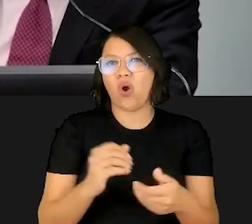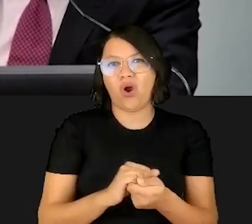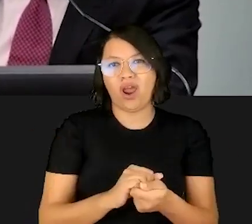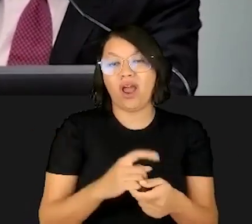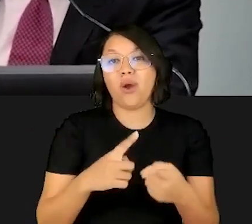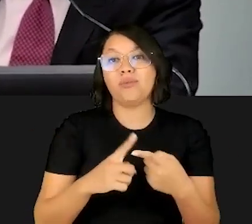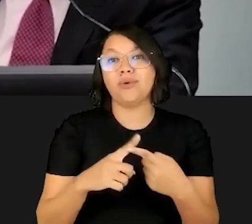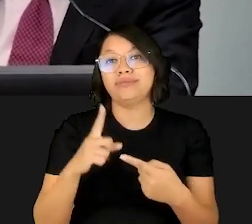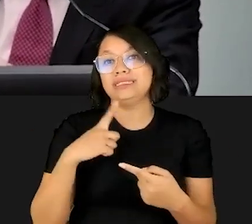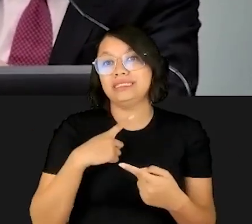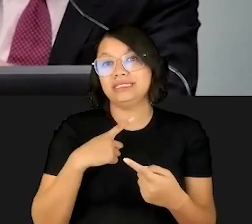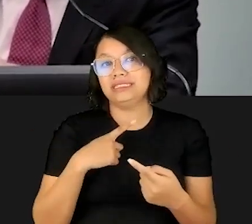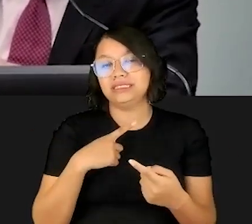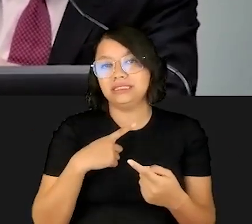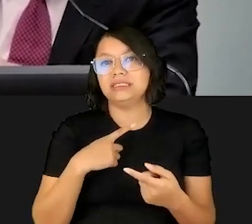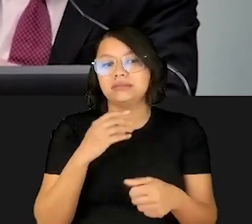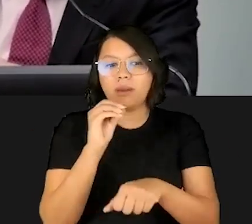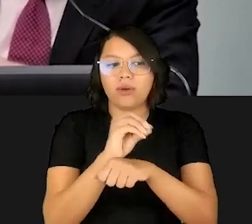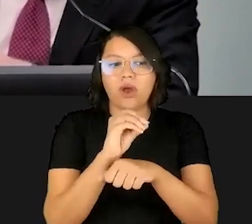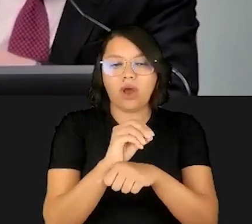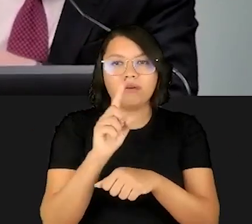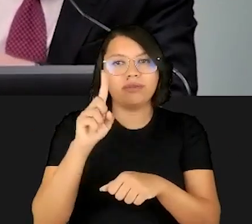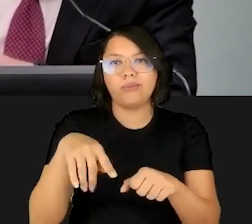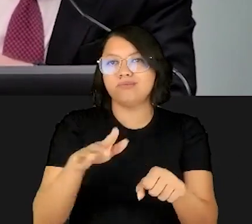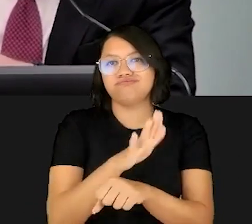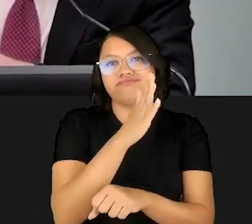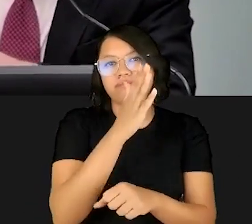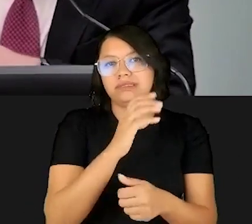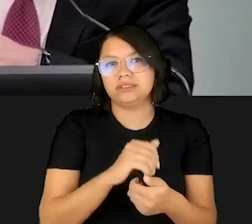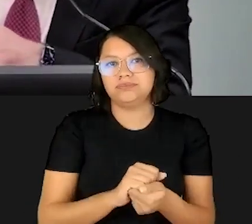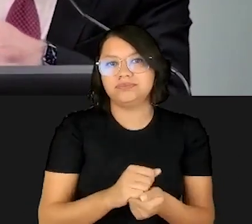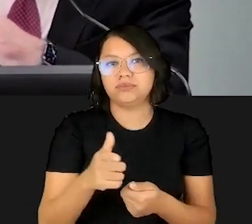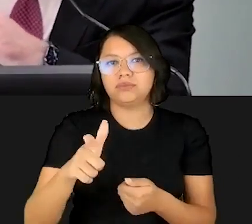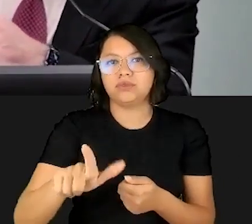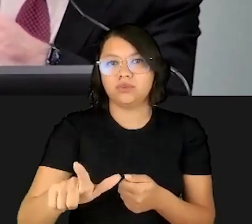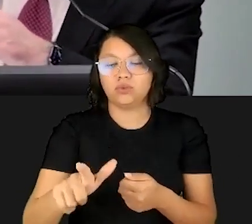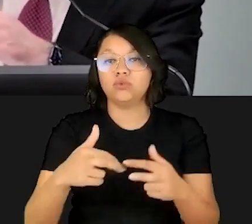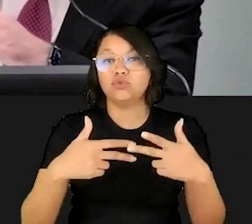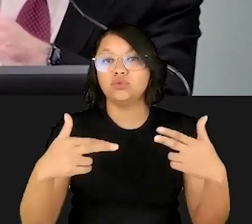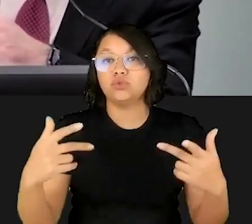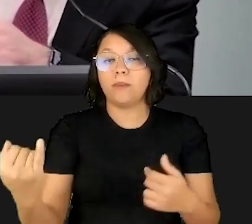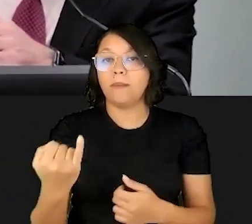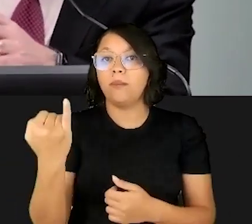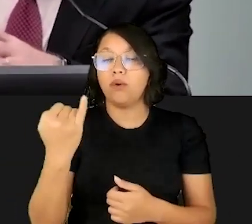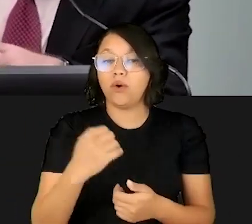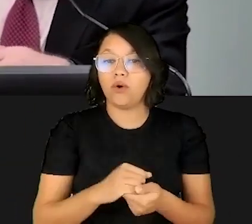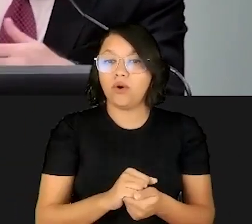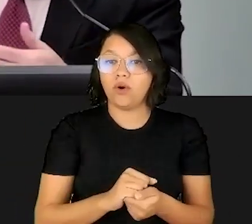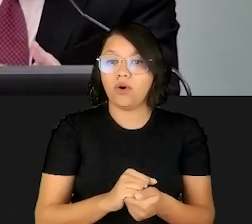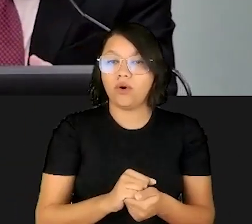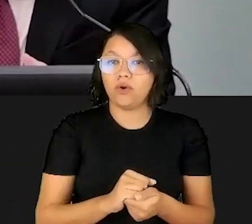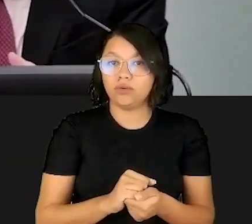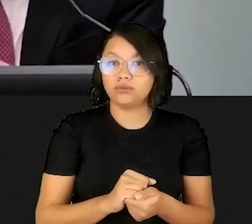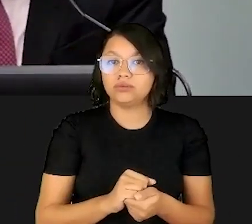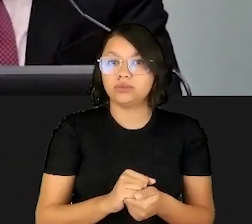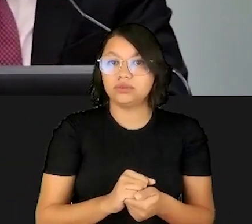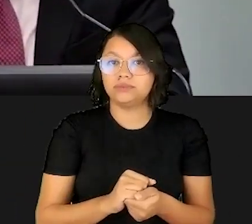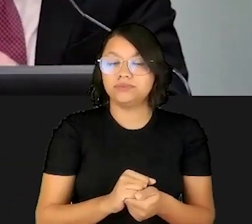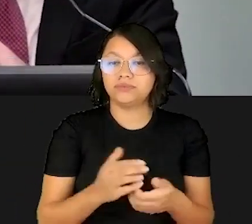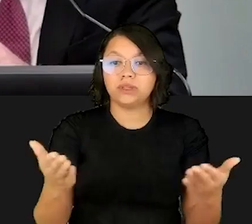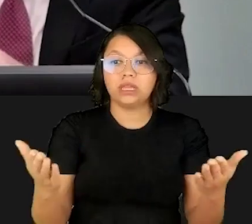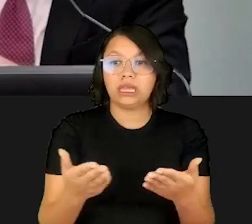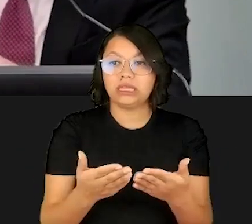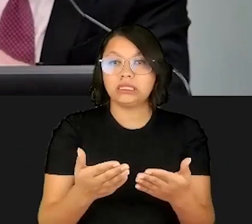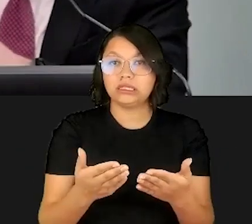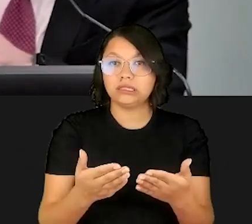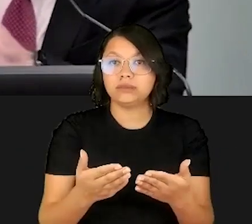de tratamento não era suficiente. Outro ponto importante é que os egípcios, embora eles não tivessem tratamento para o câncer,